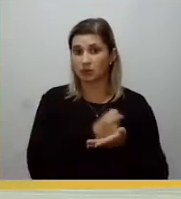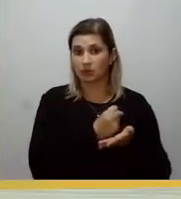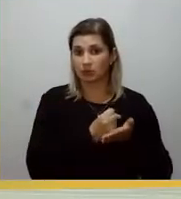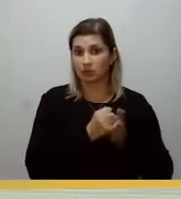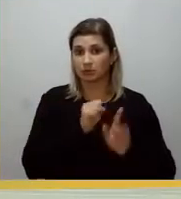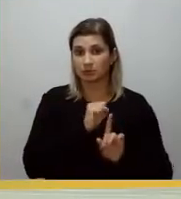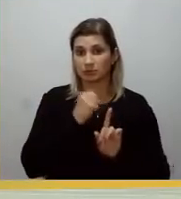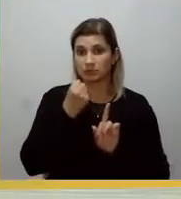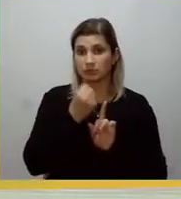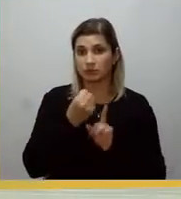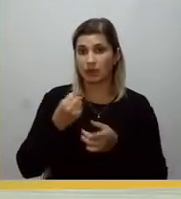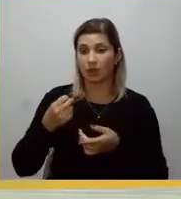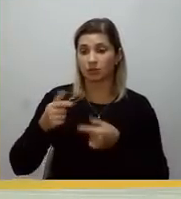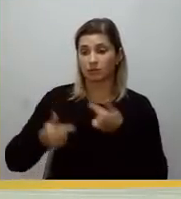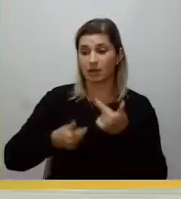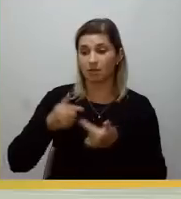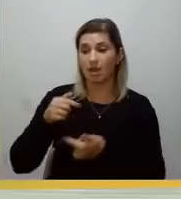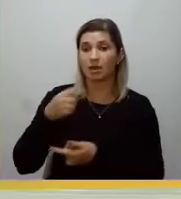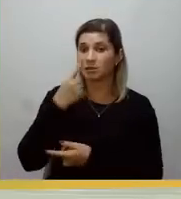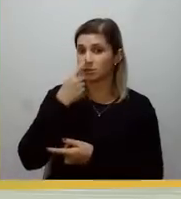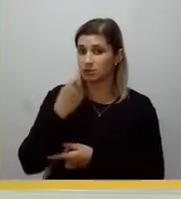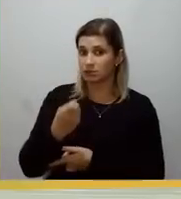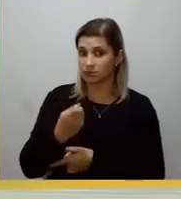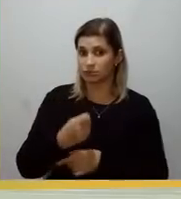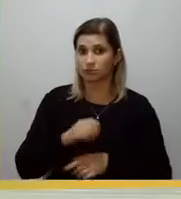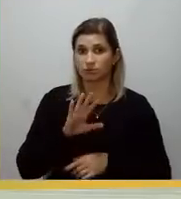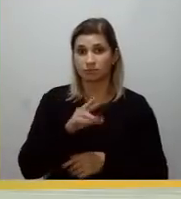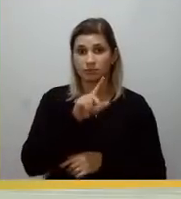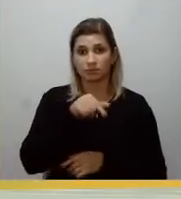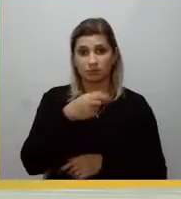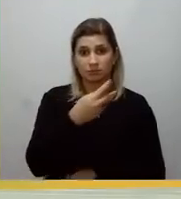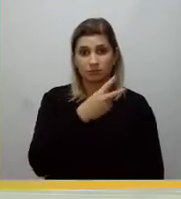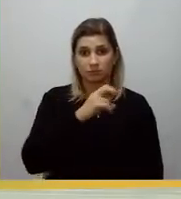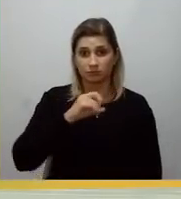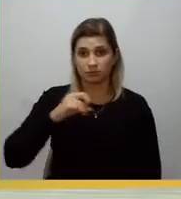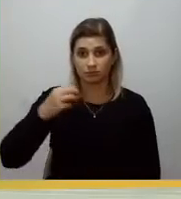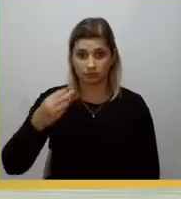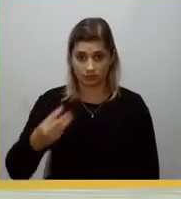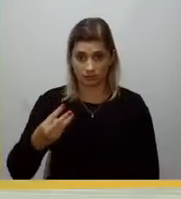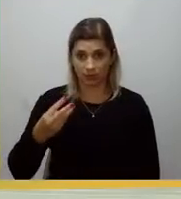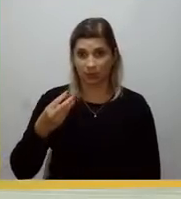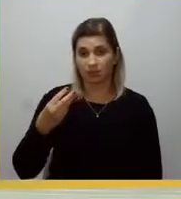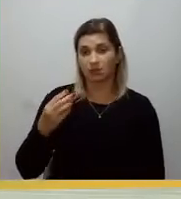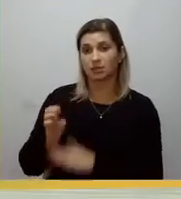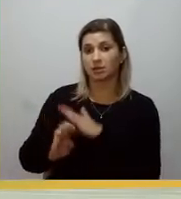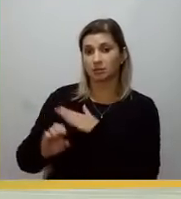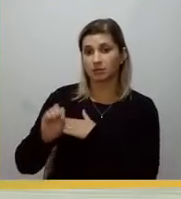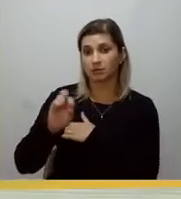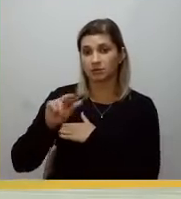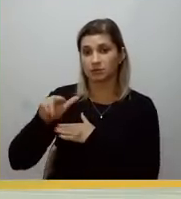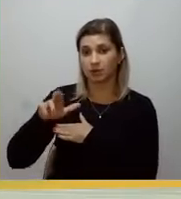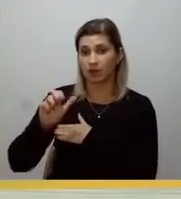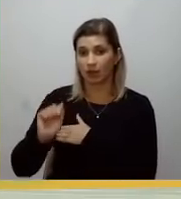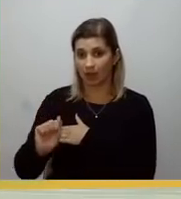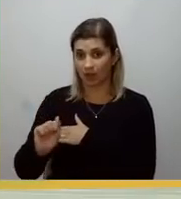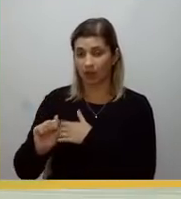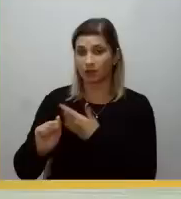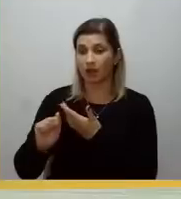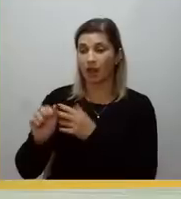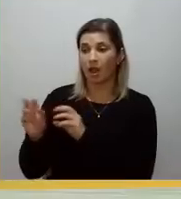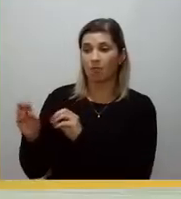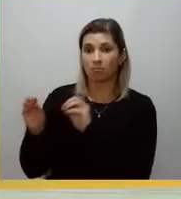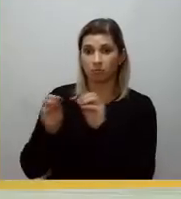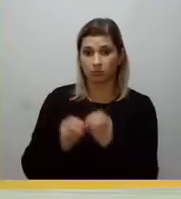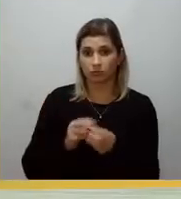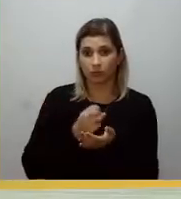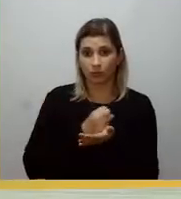coleta de lixo durante esse tempo. Entretanto, em 2003, a Serrana, que tinha como sócio ex-comissionado seus, ela mudou o contrato